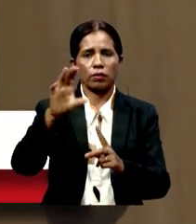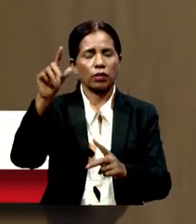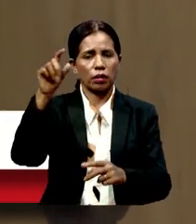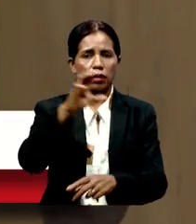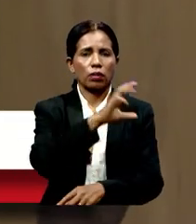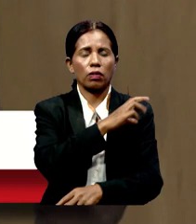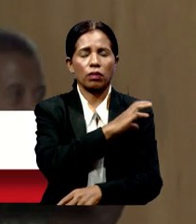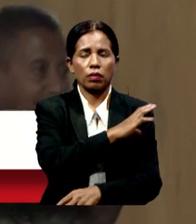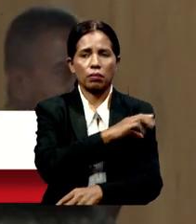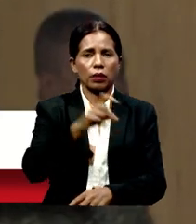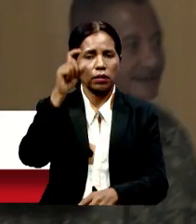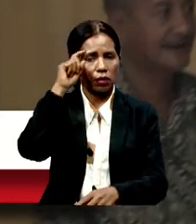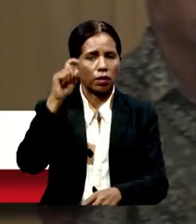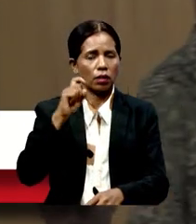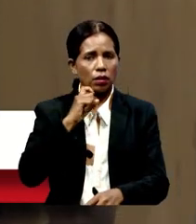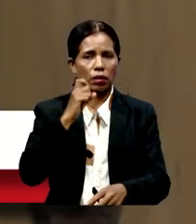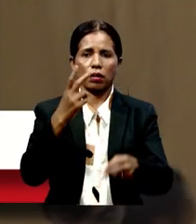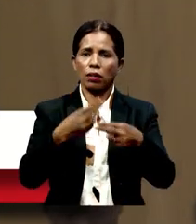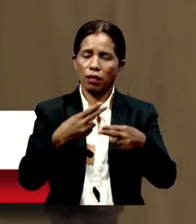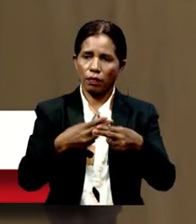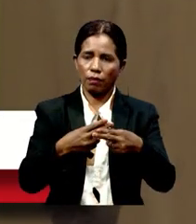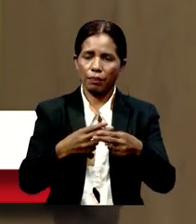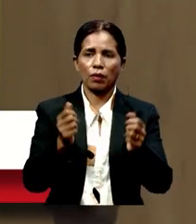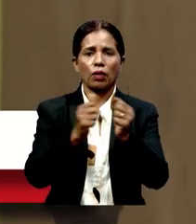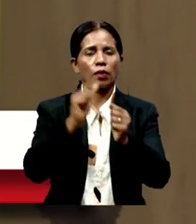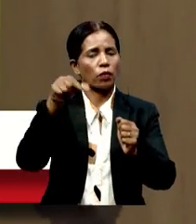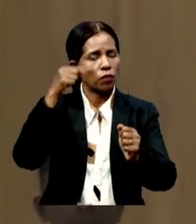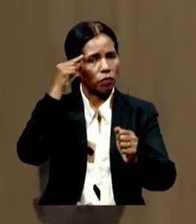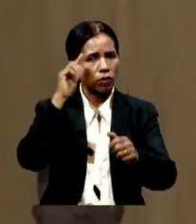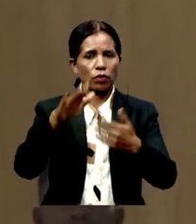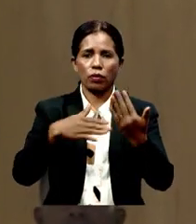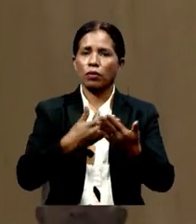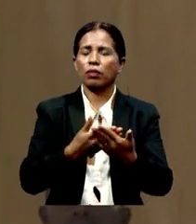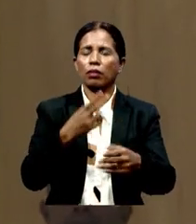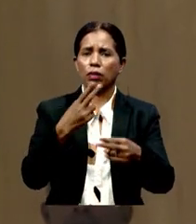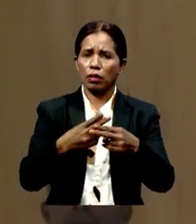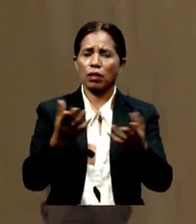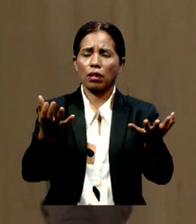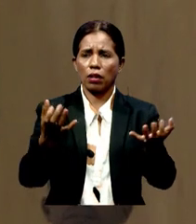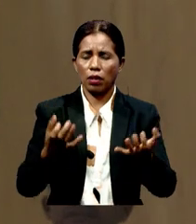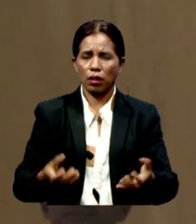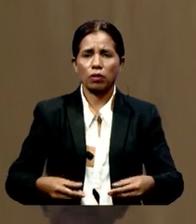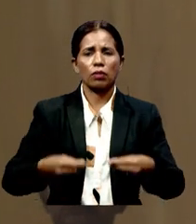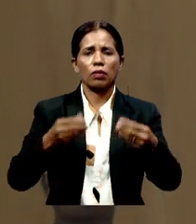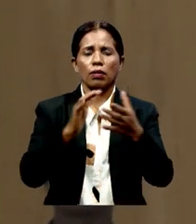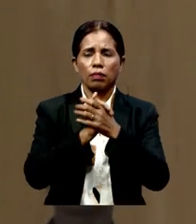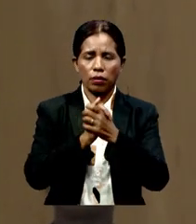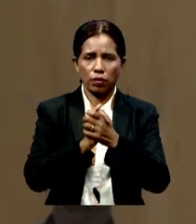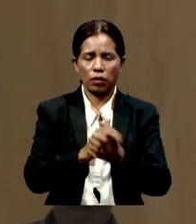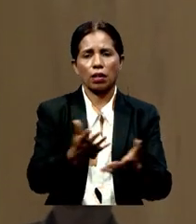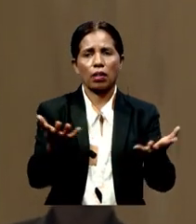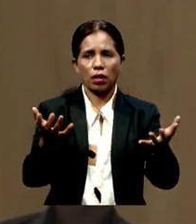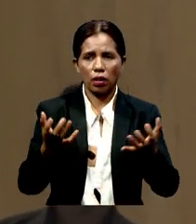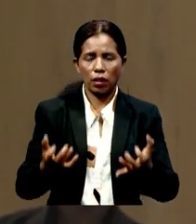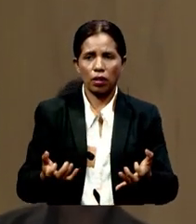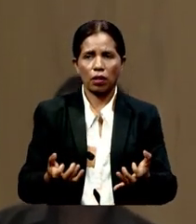Guzmão, ne naran, o governo toma que ne naran, a cara que tu felicita, a cara que nós